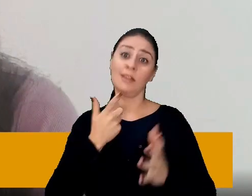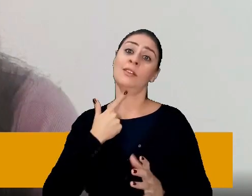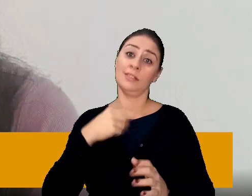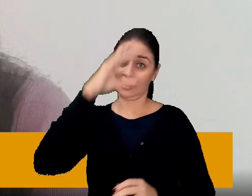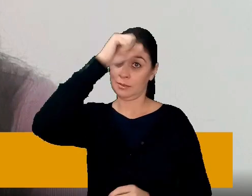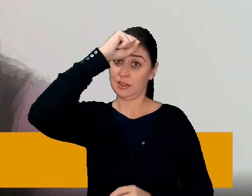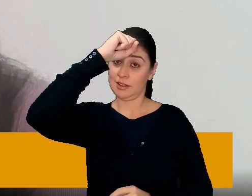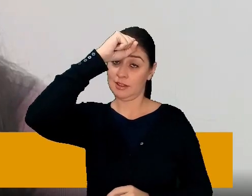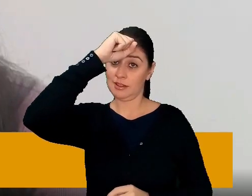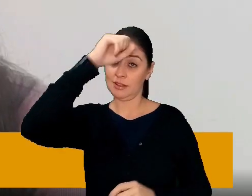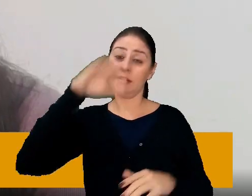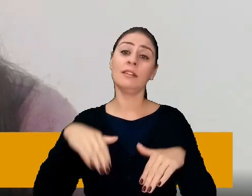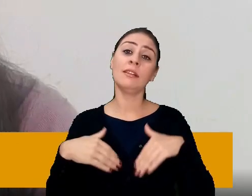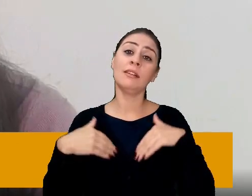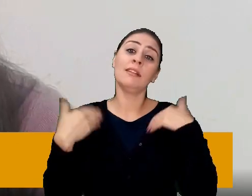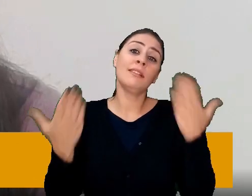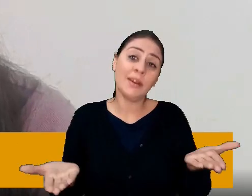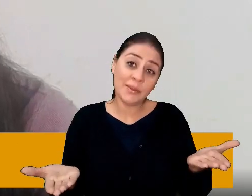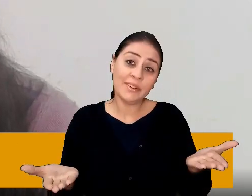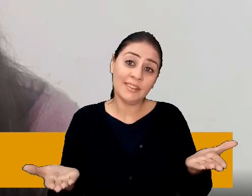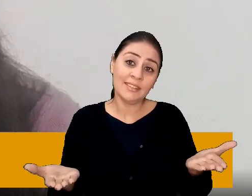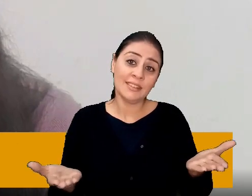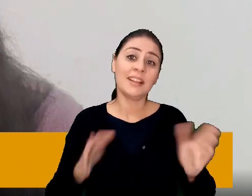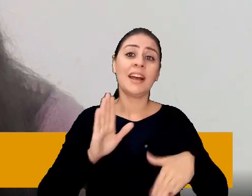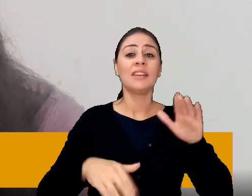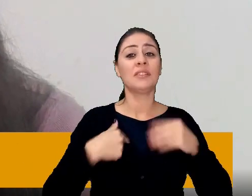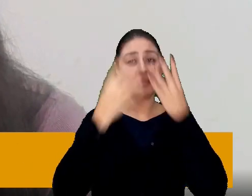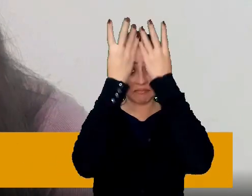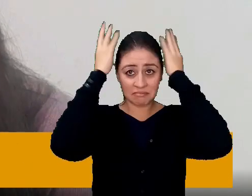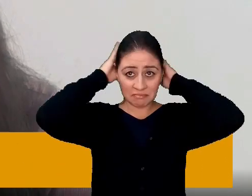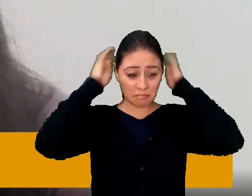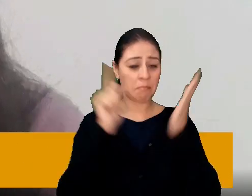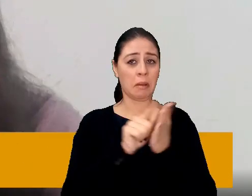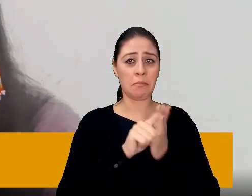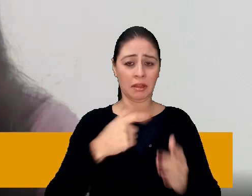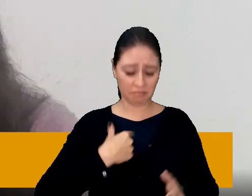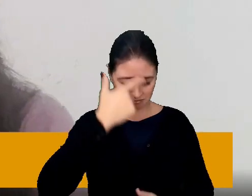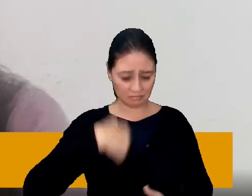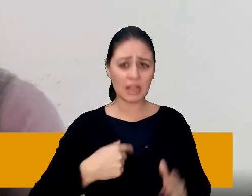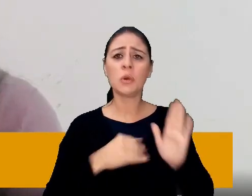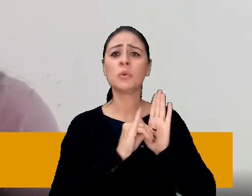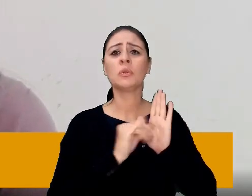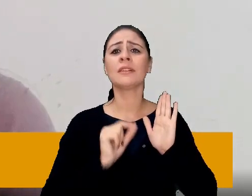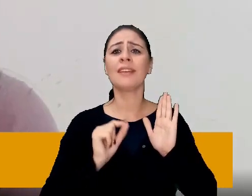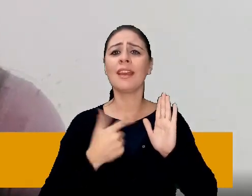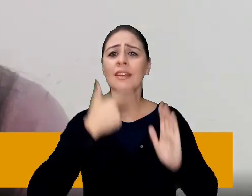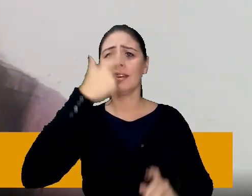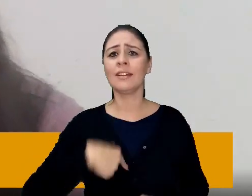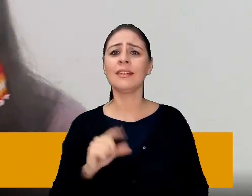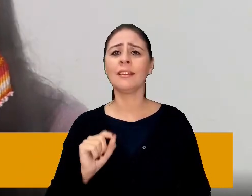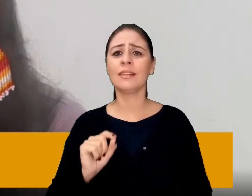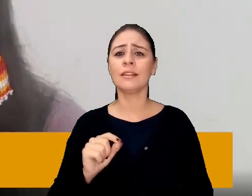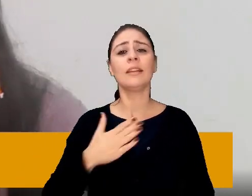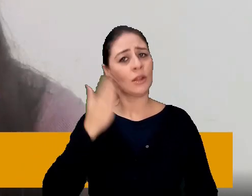Então, o carzinho de papel, eu ficava pensando assim, nossa, mas quem eu sou? Né? Eu sei que eu sou indígena, sei que a minha mãe é